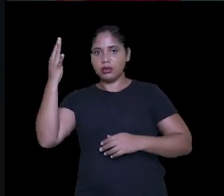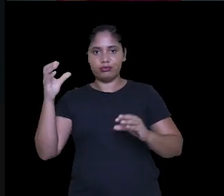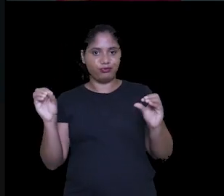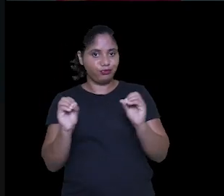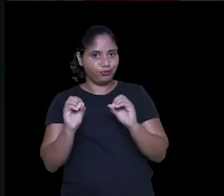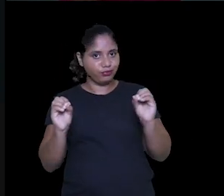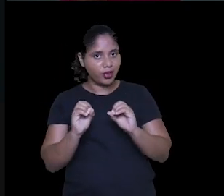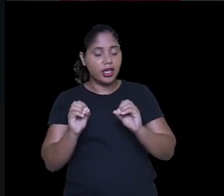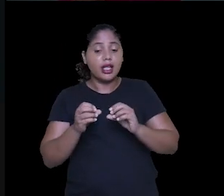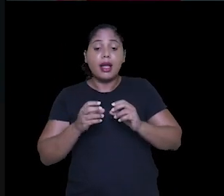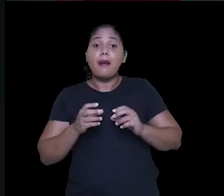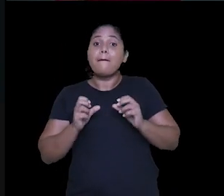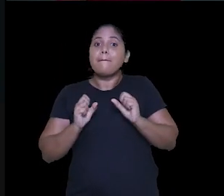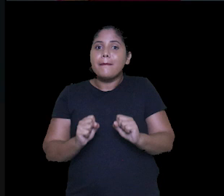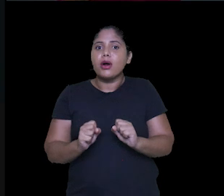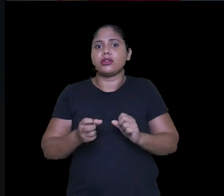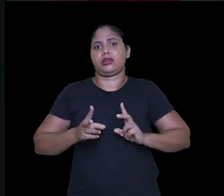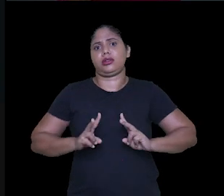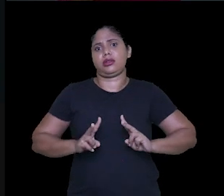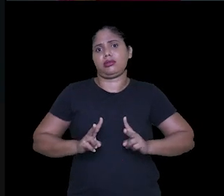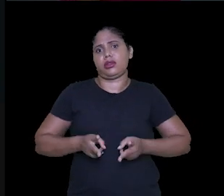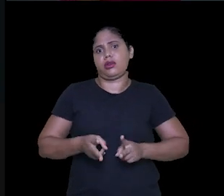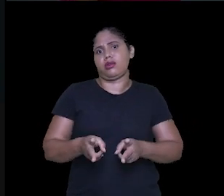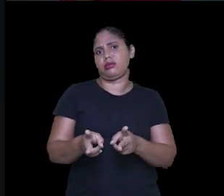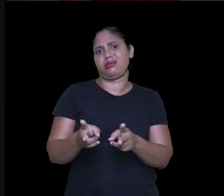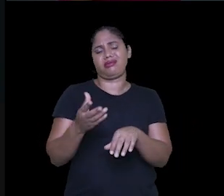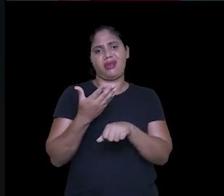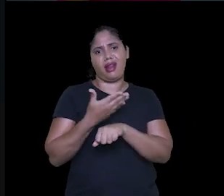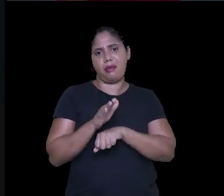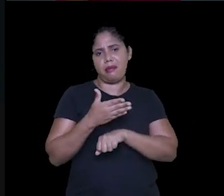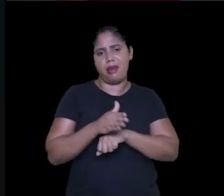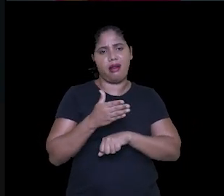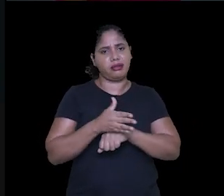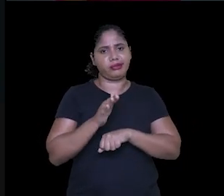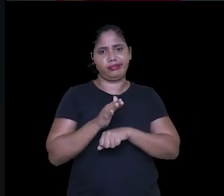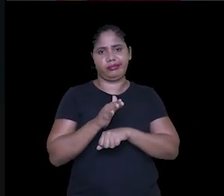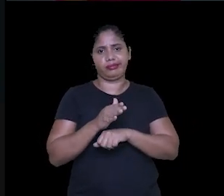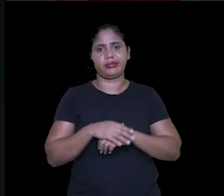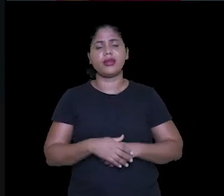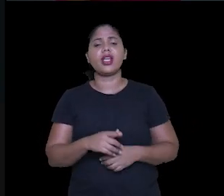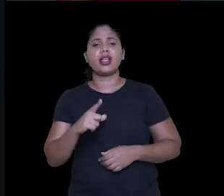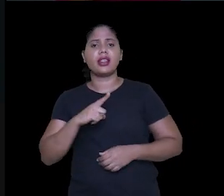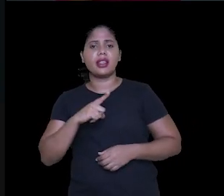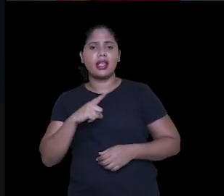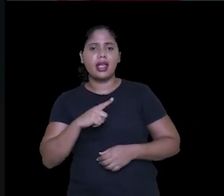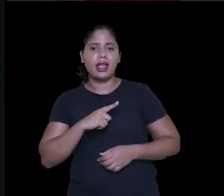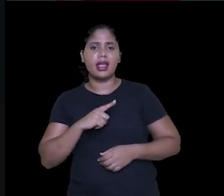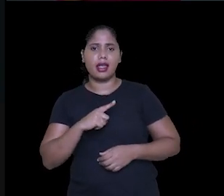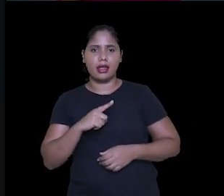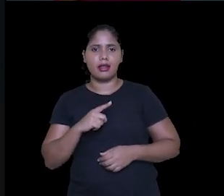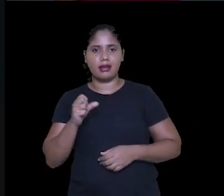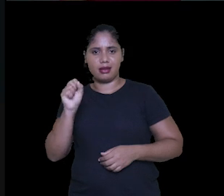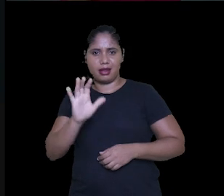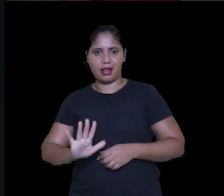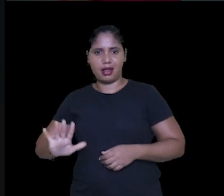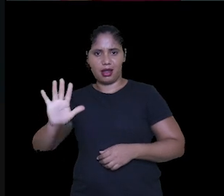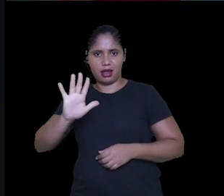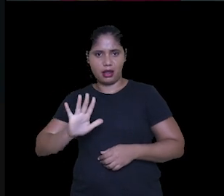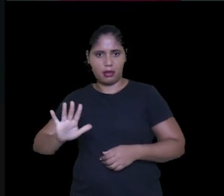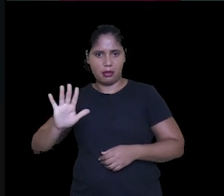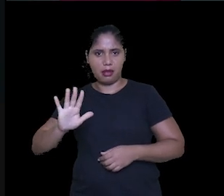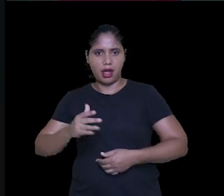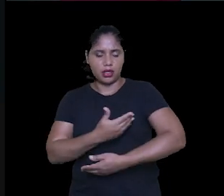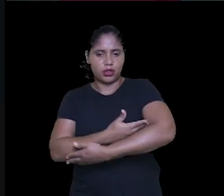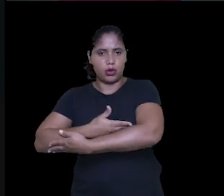fora, a gente pode pegar com o dedo indicador, colocar no queixo do bebê e puxar um pouquinho para baixo, fazendo com que ele abra a